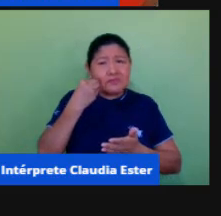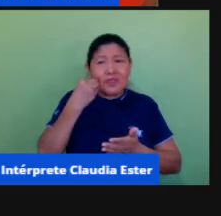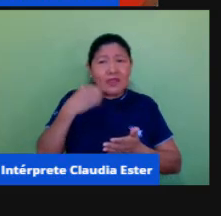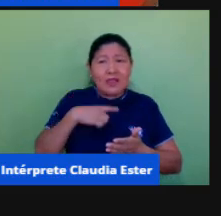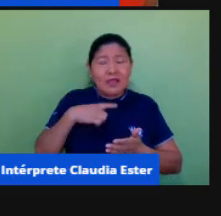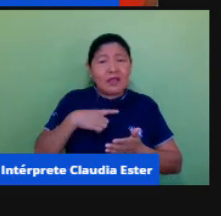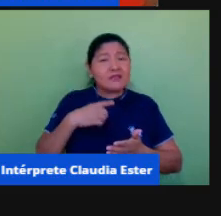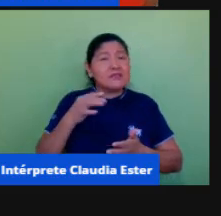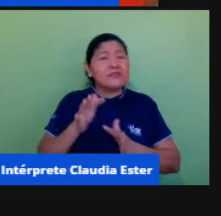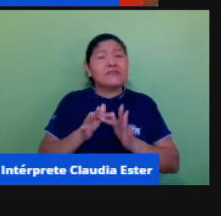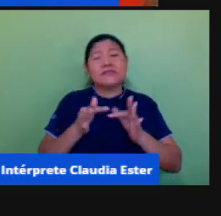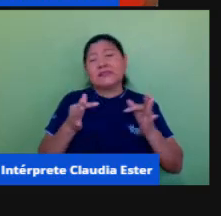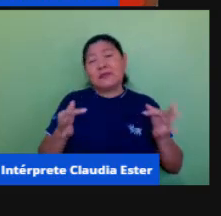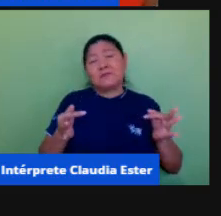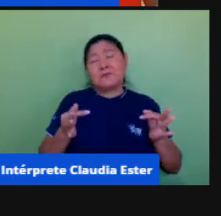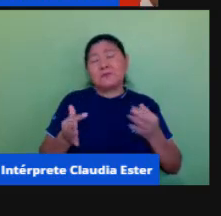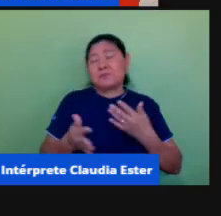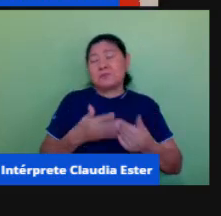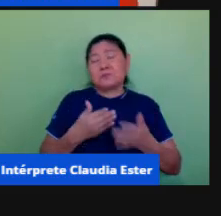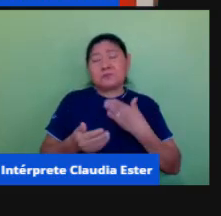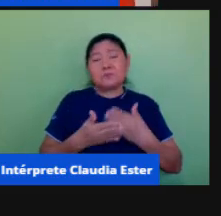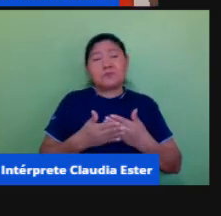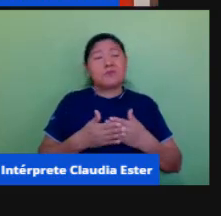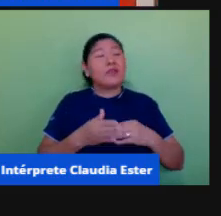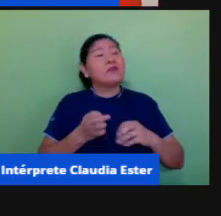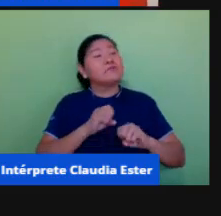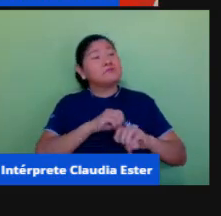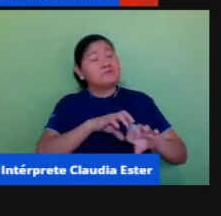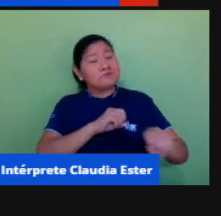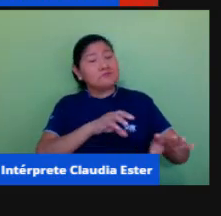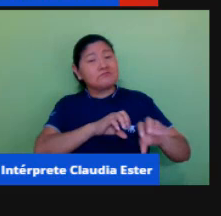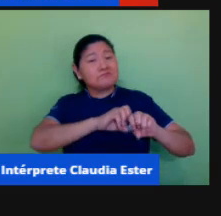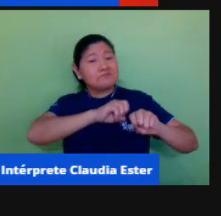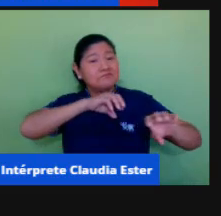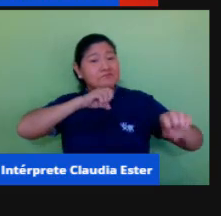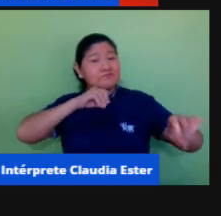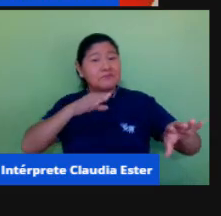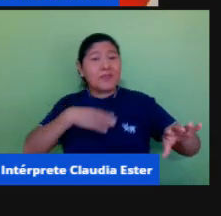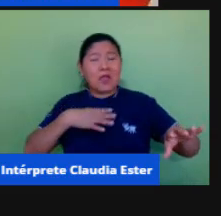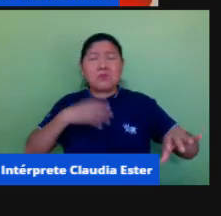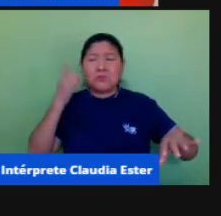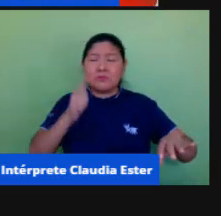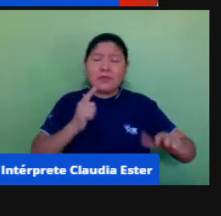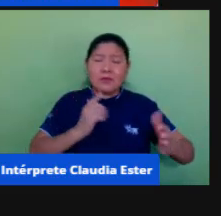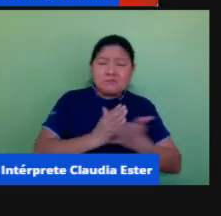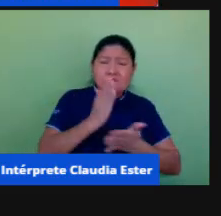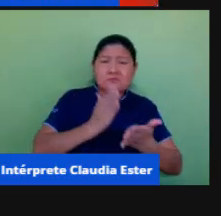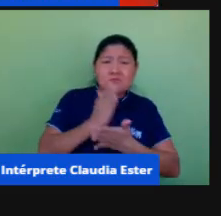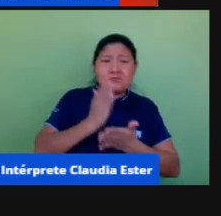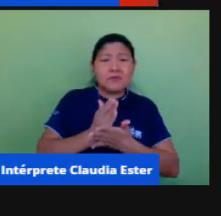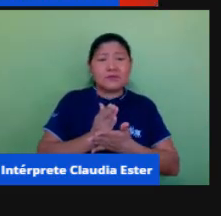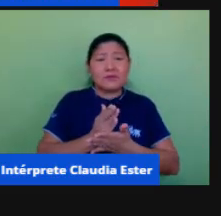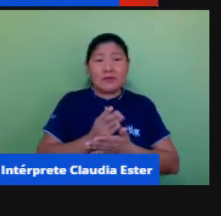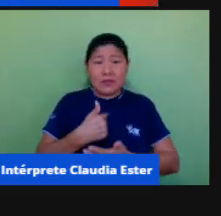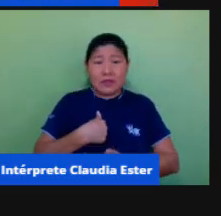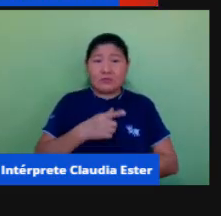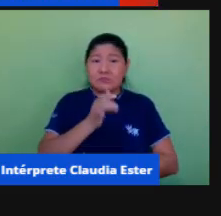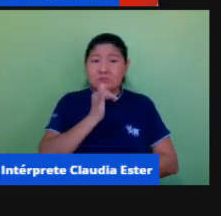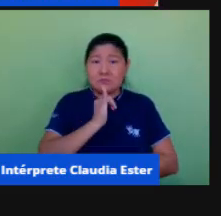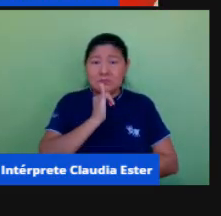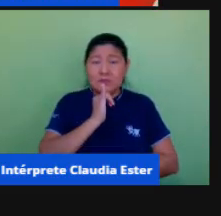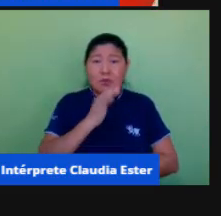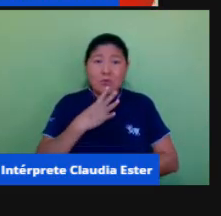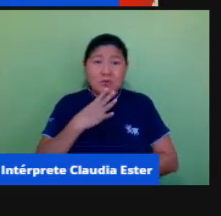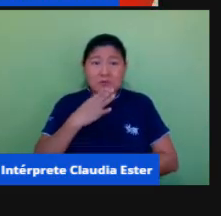realidade, é uma modalidade que dá muito certo. Né? Eu tenho exemplos aí